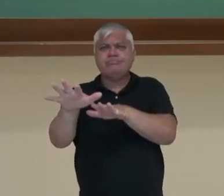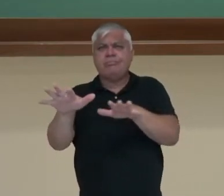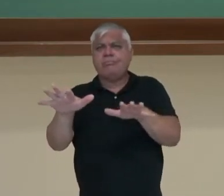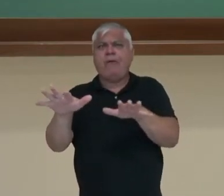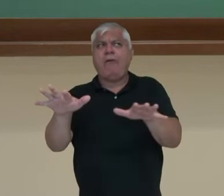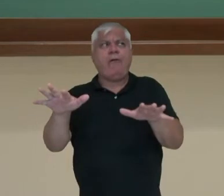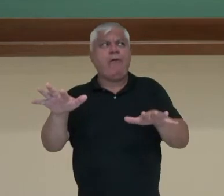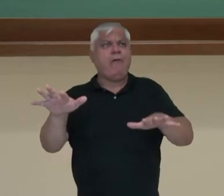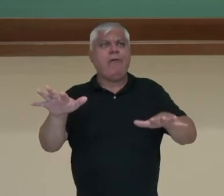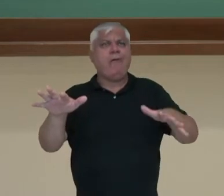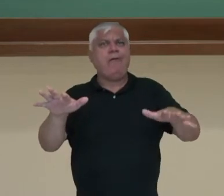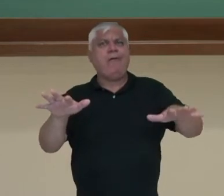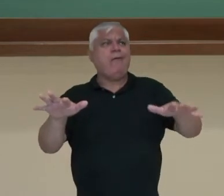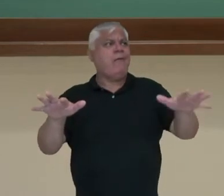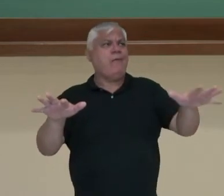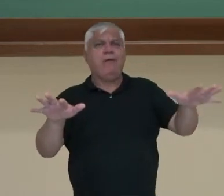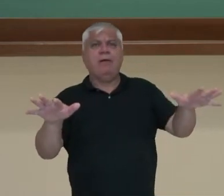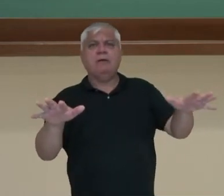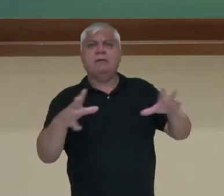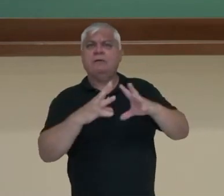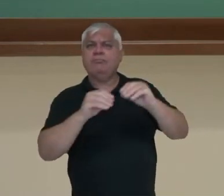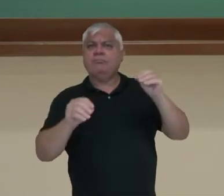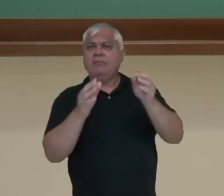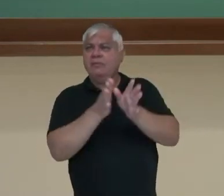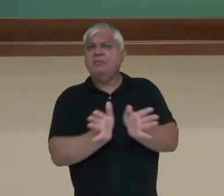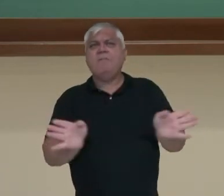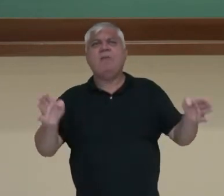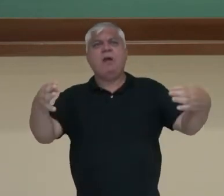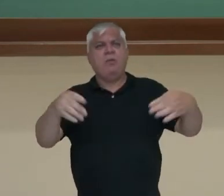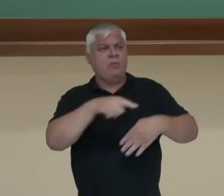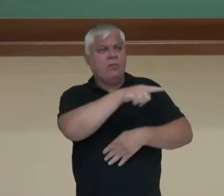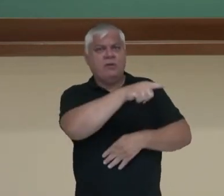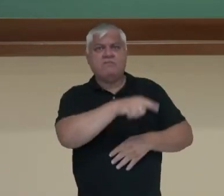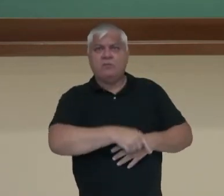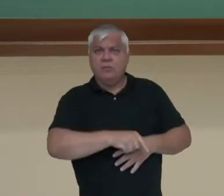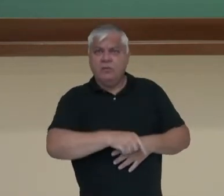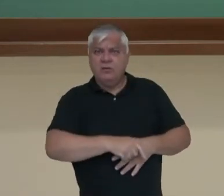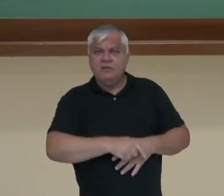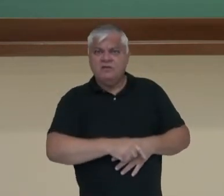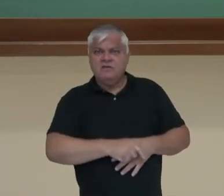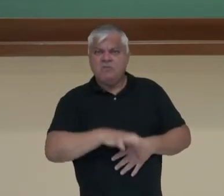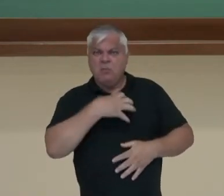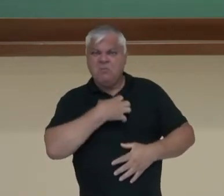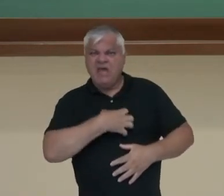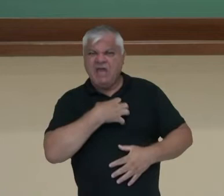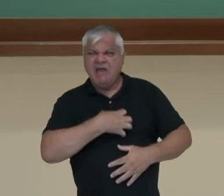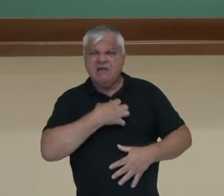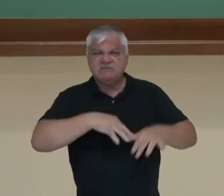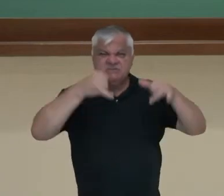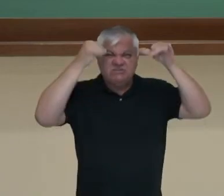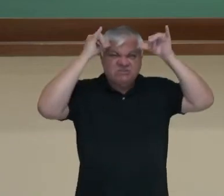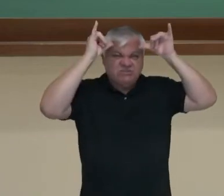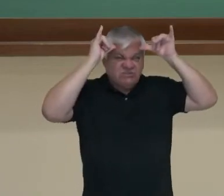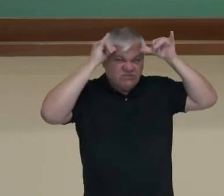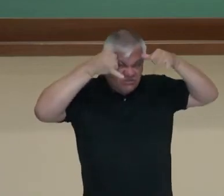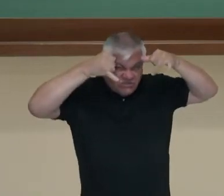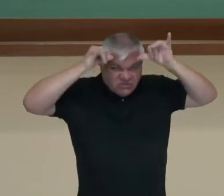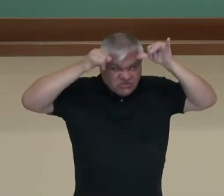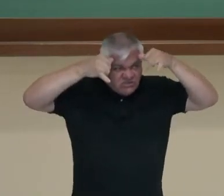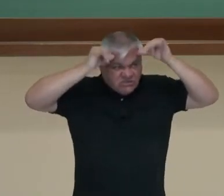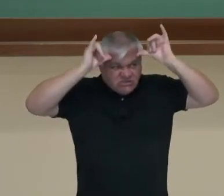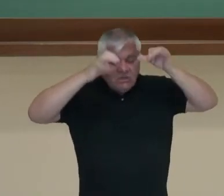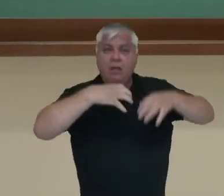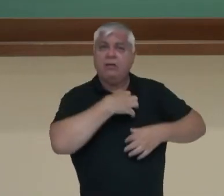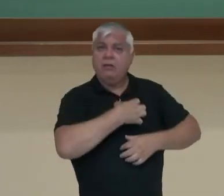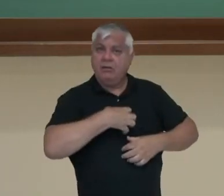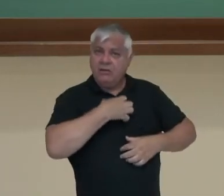começou a viver uma espécie de um gado selvagem. Pensa que interessante, na mata ou em locais mais distantes,